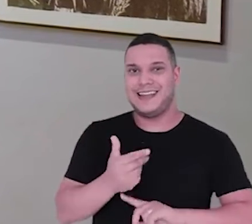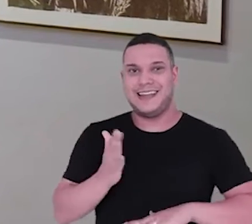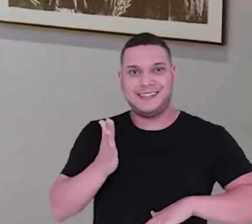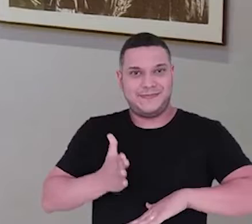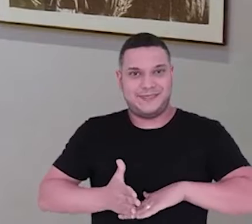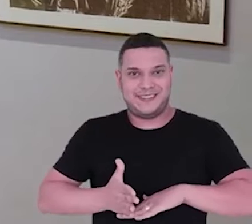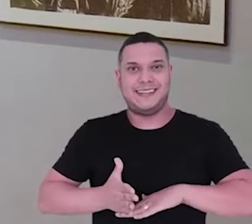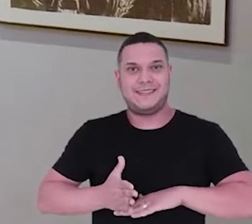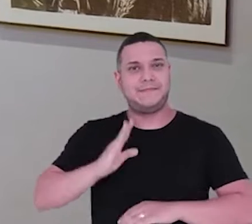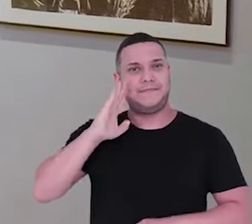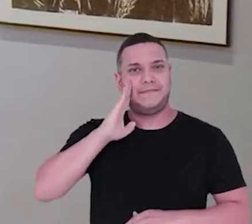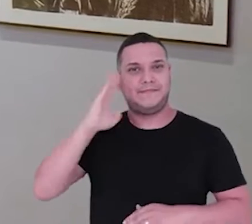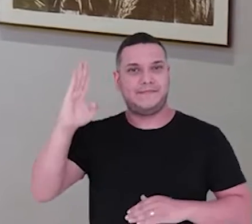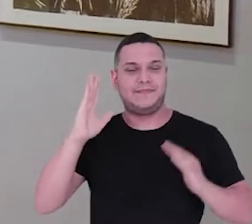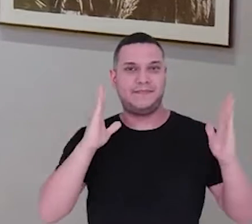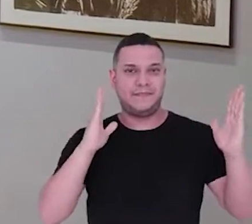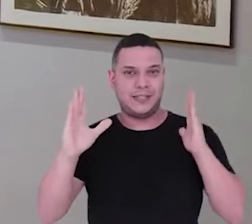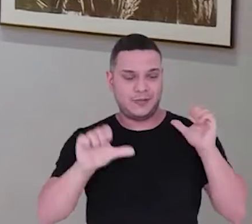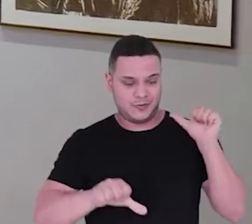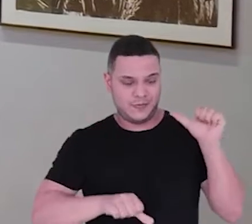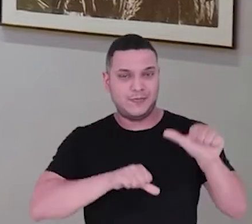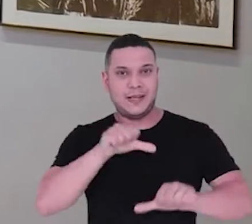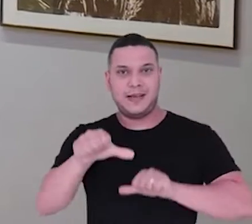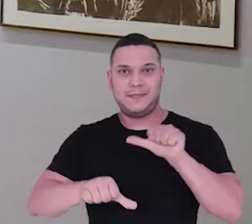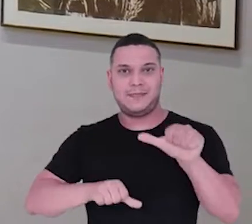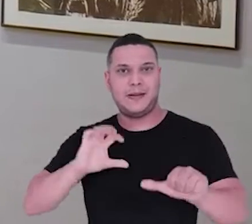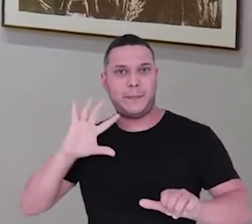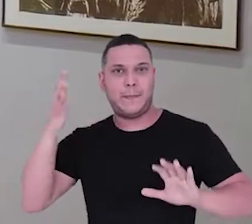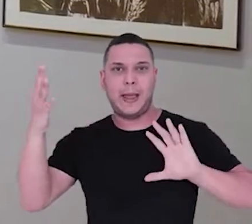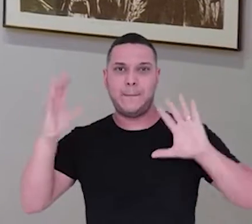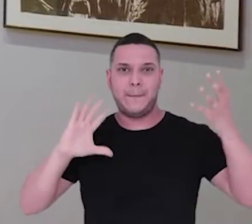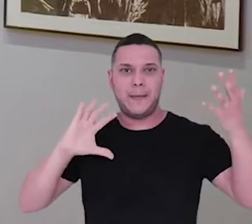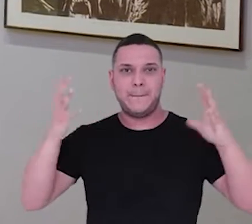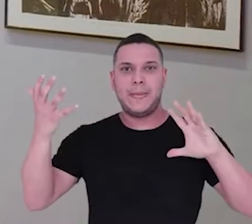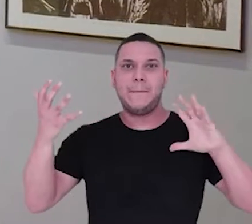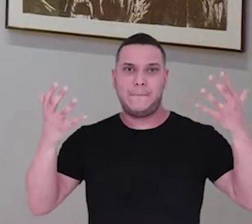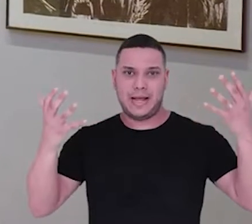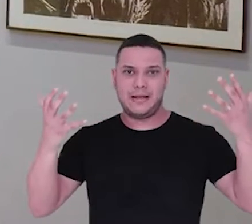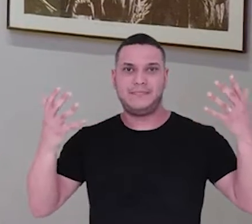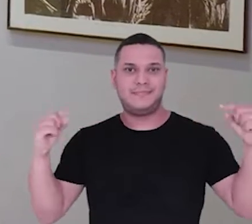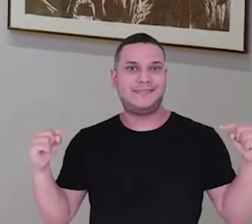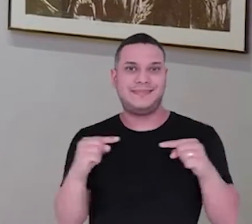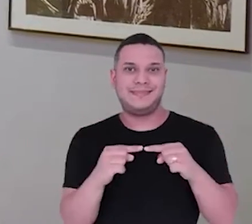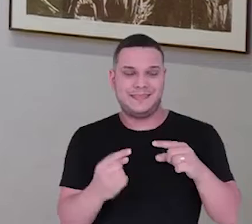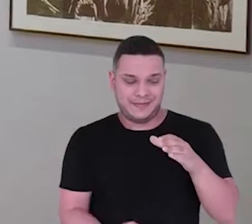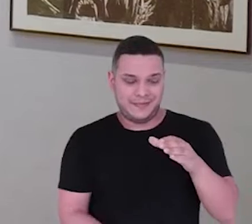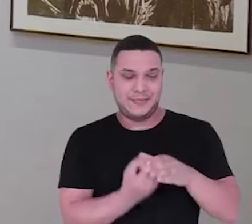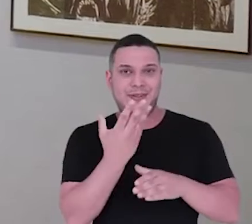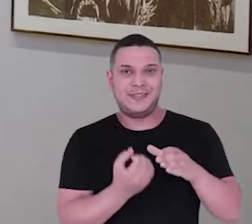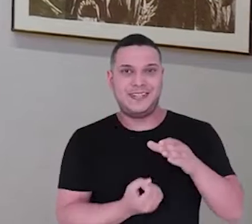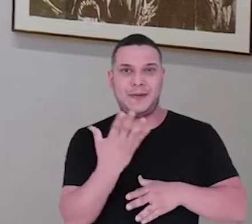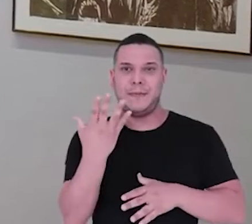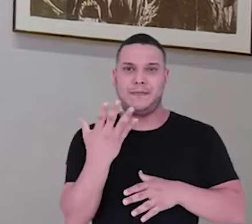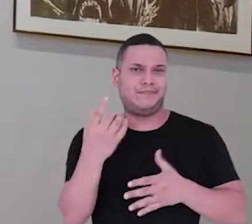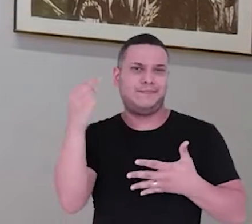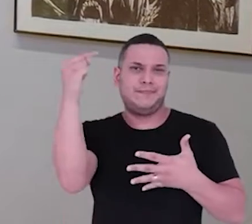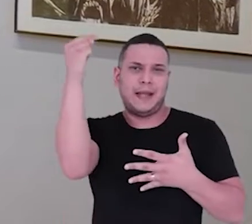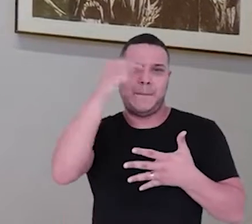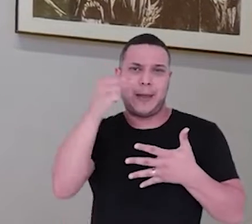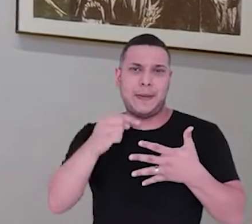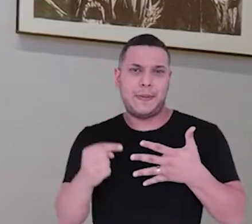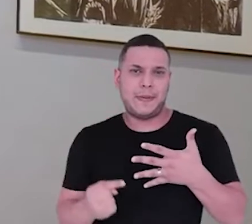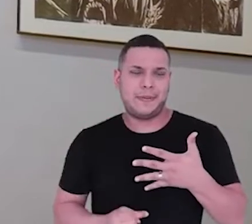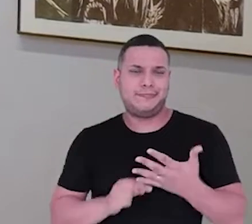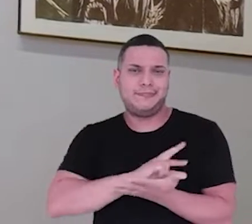brasileira, principalmente das transições que a arte brasileira passa nesse período, que dizem muito respeito a, basicamente,